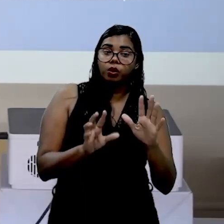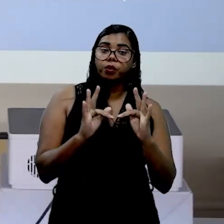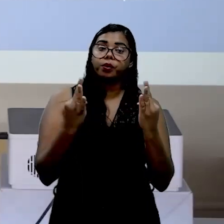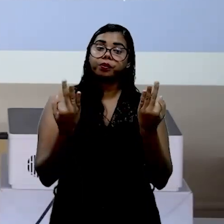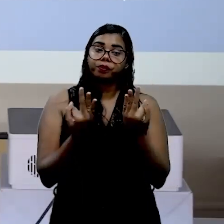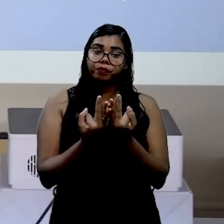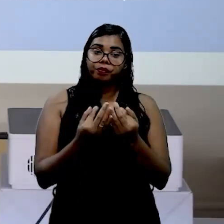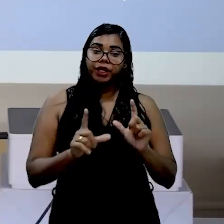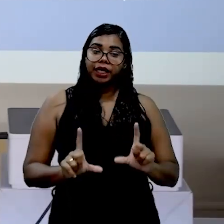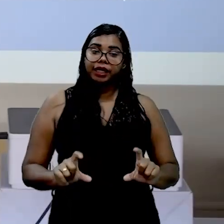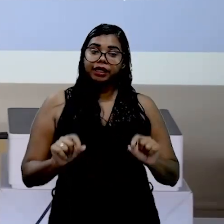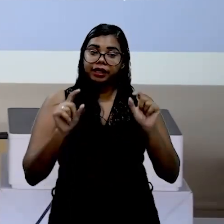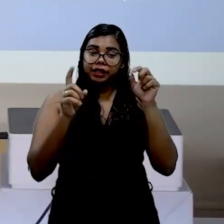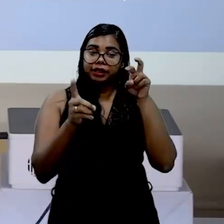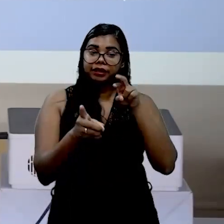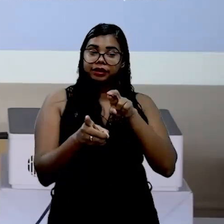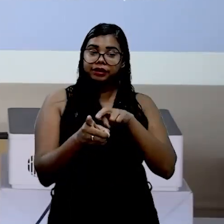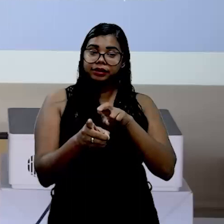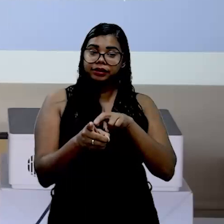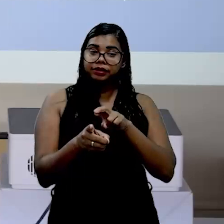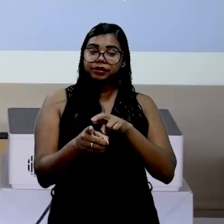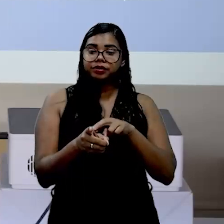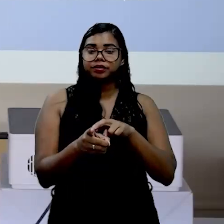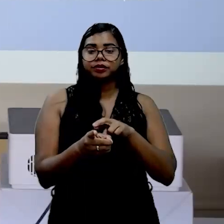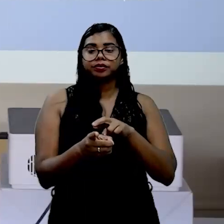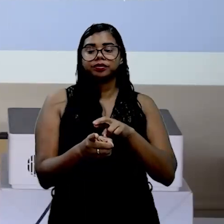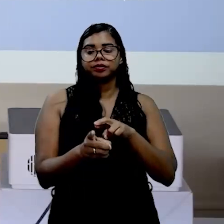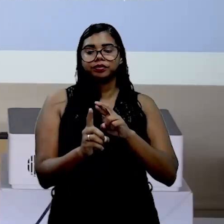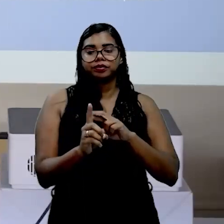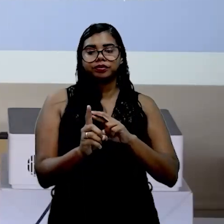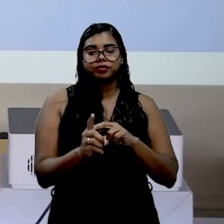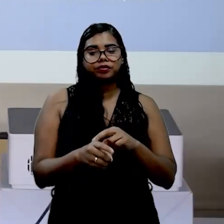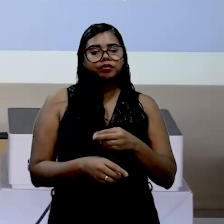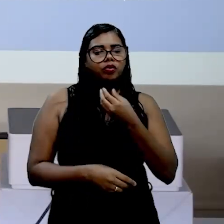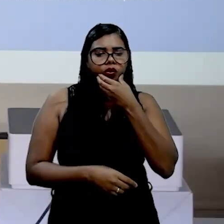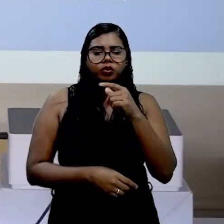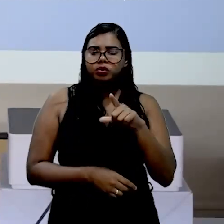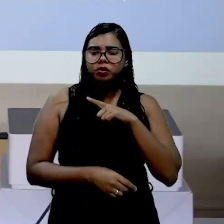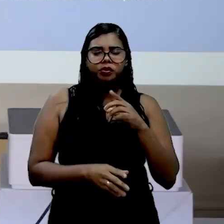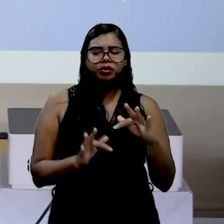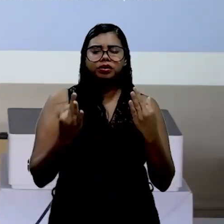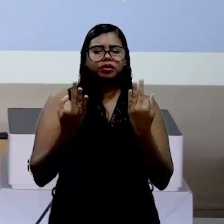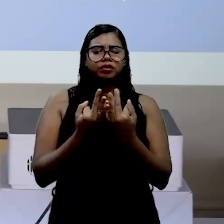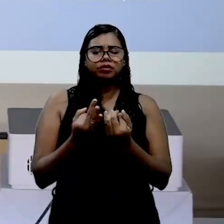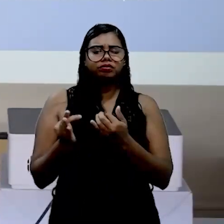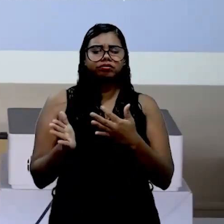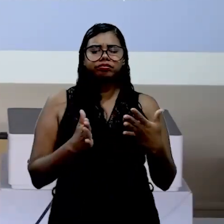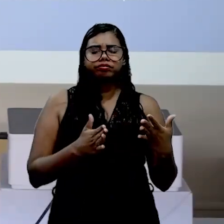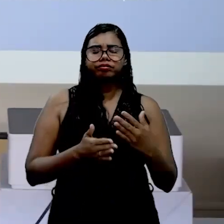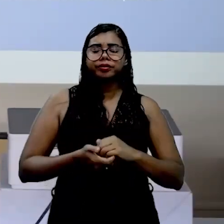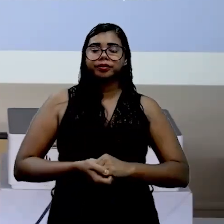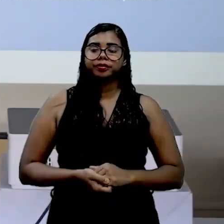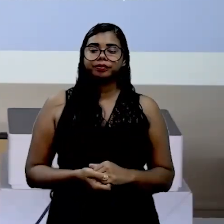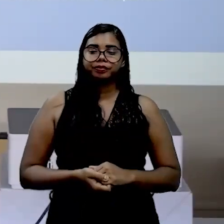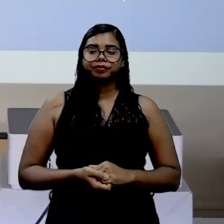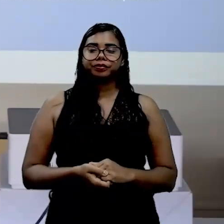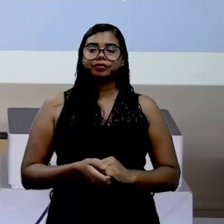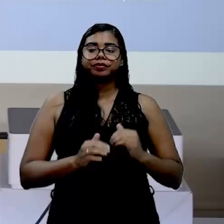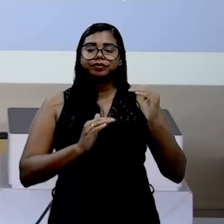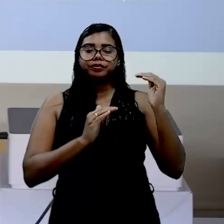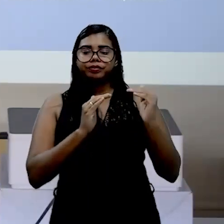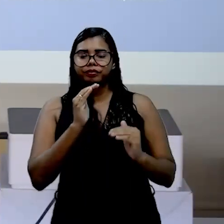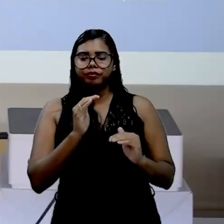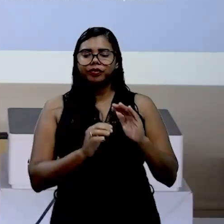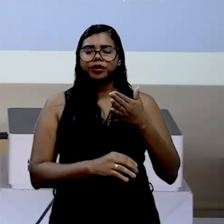câncer de próstata. Então, os homens que não têm antecedentes, né? O PSA está um pouquinho baixo, menos de